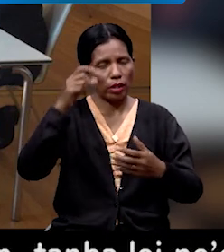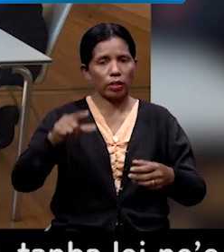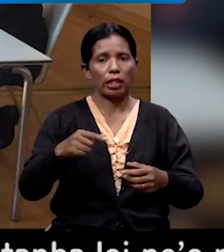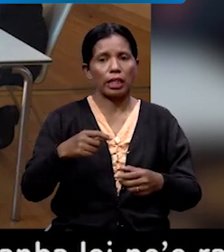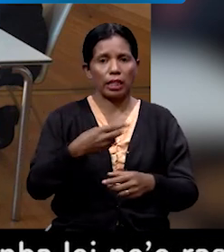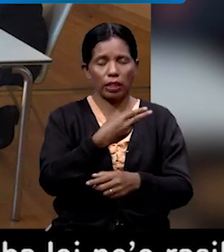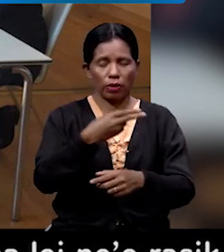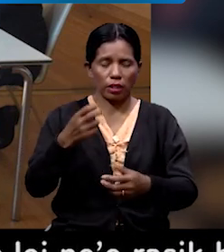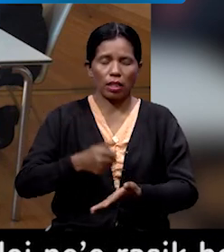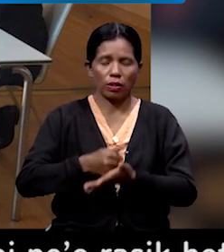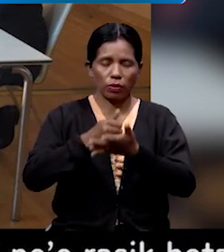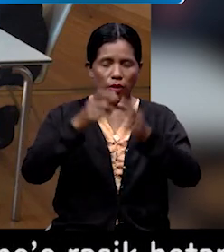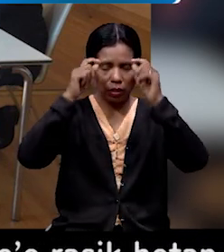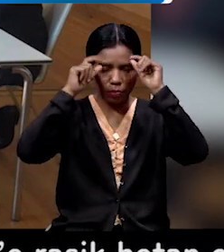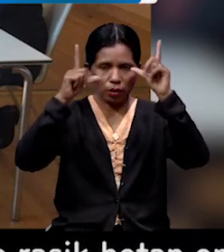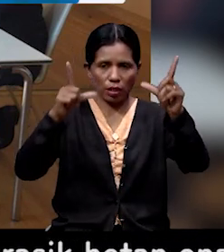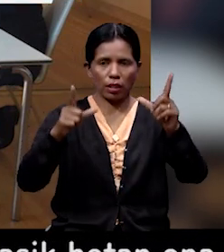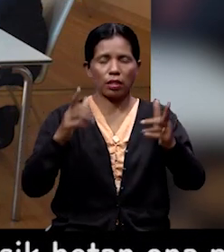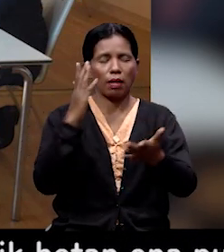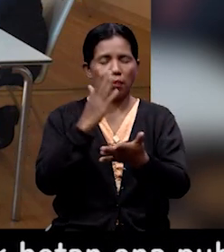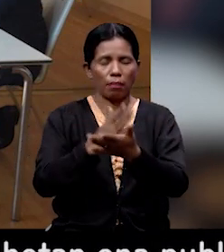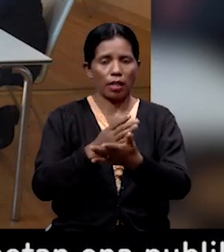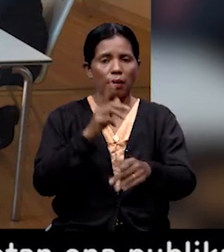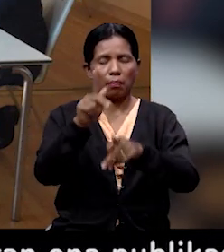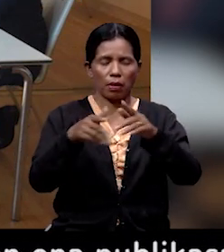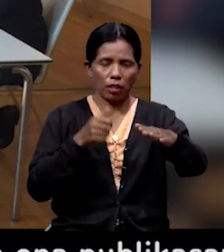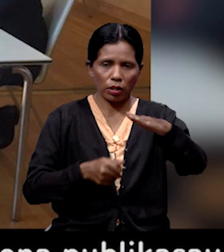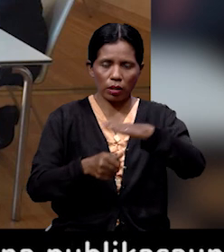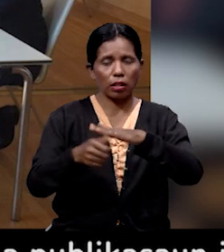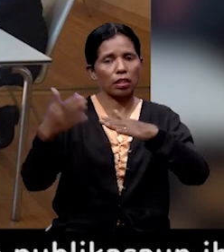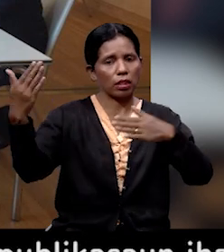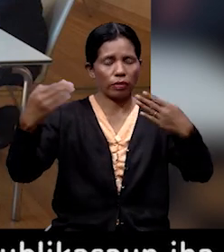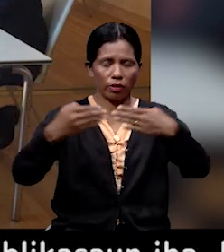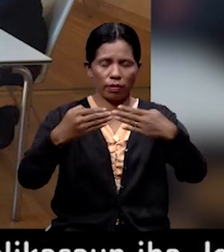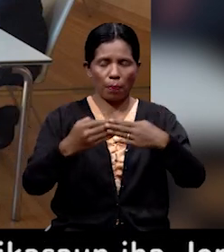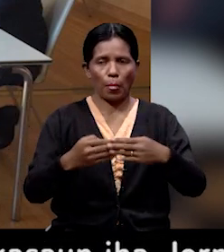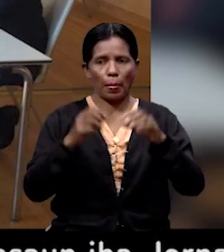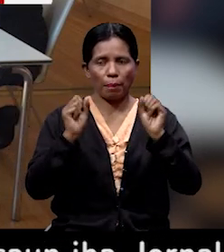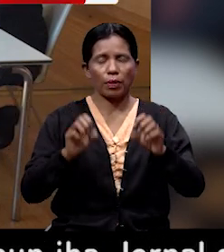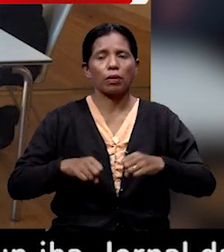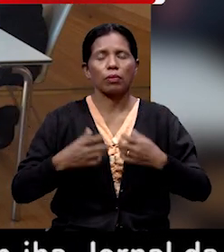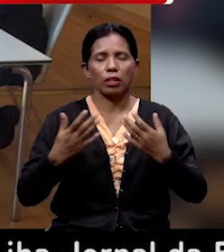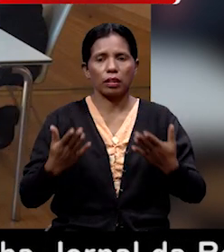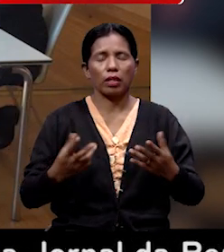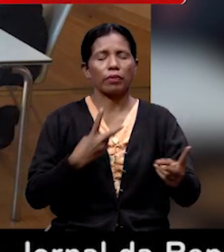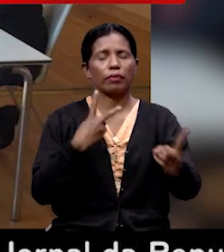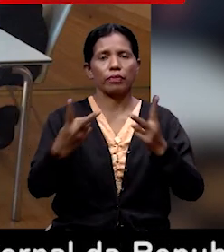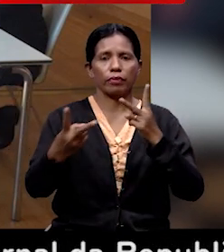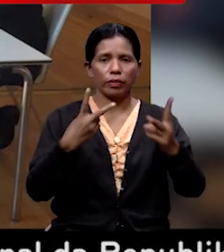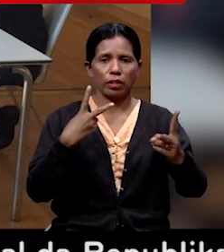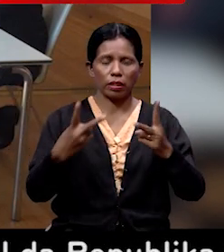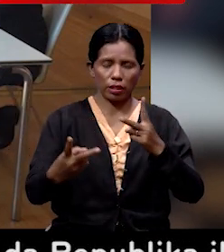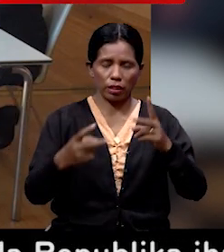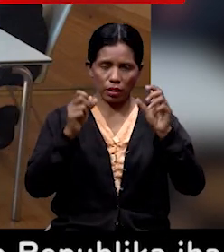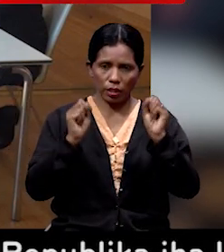Leste prevene movimento ilegal e a fronteira. Além de ne parte rua mos convida malum atau Insa e a visita cortesia ha